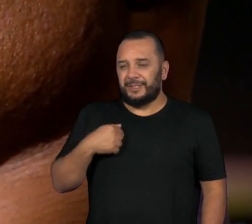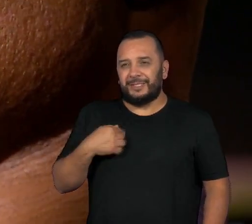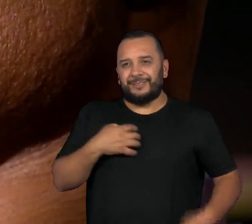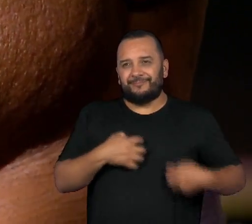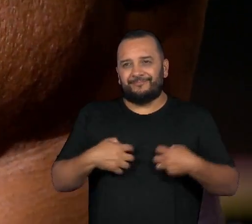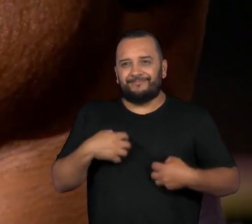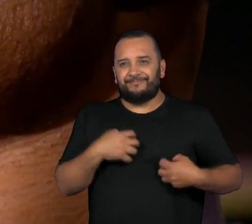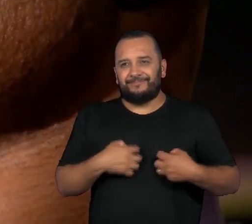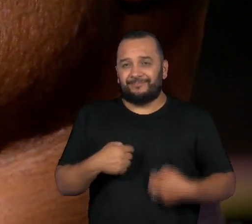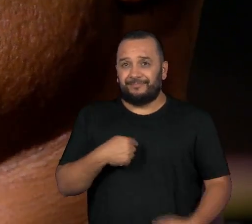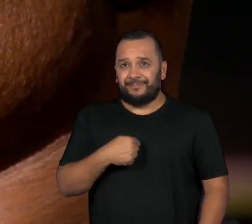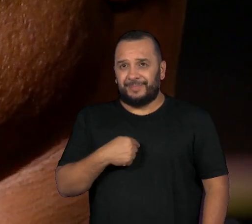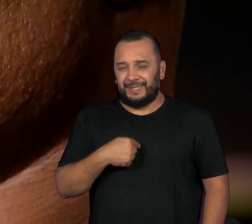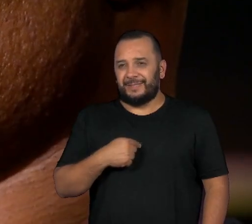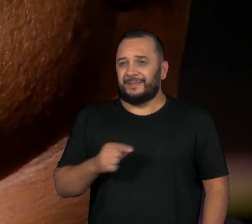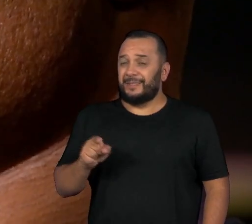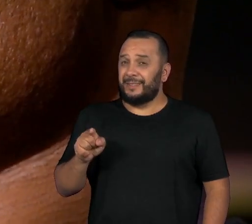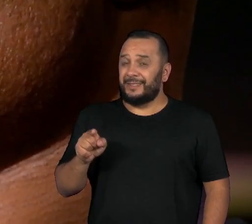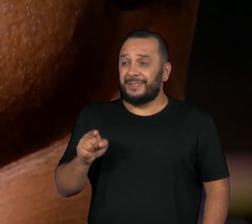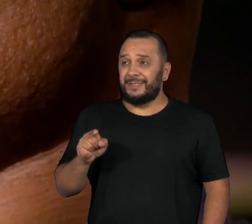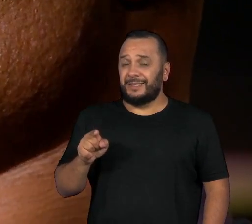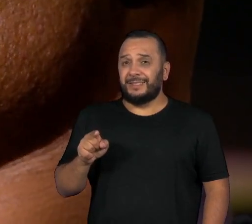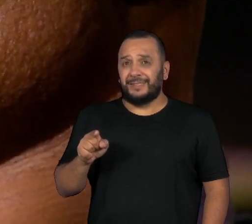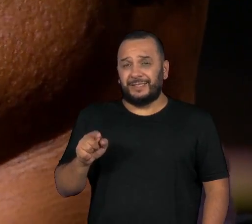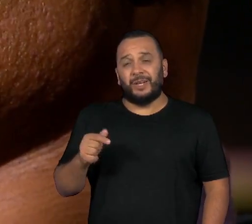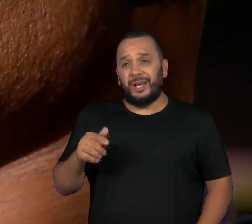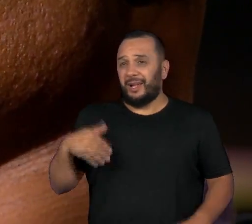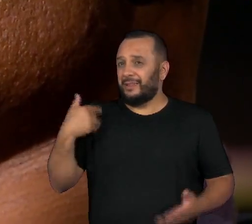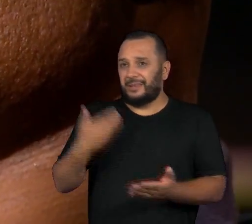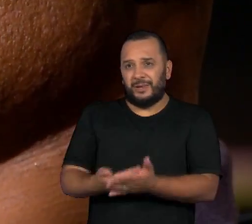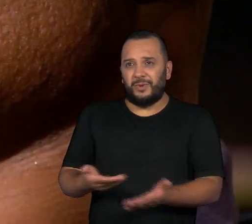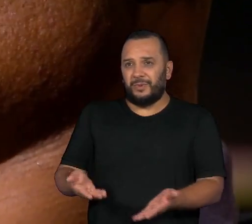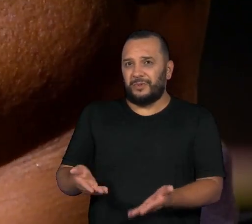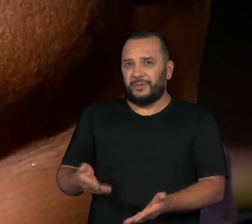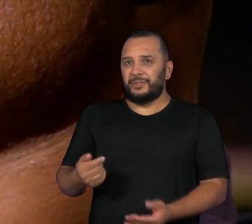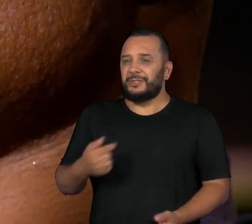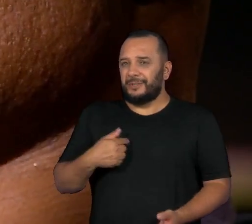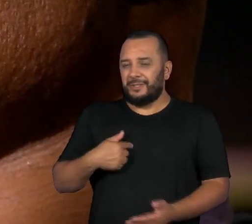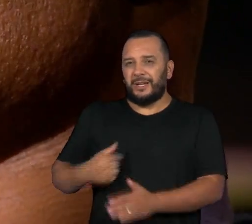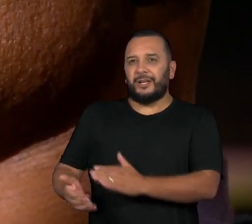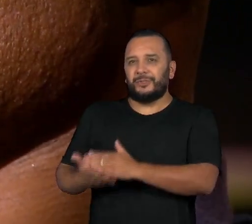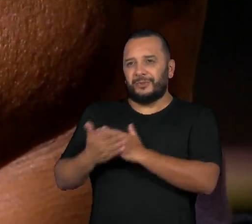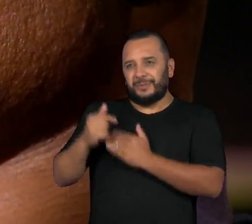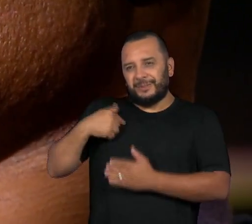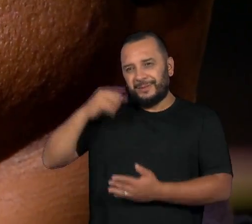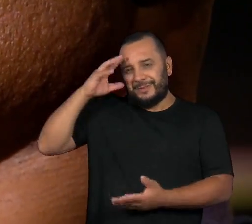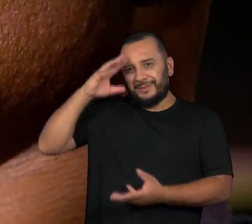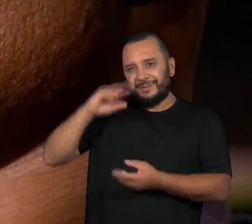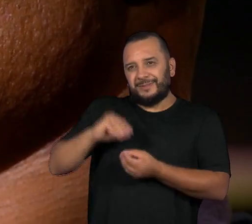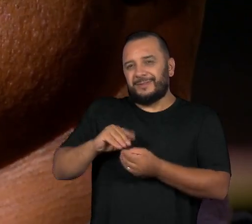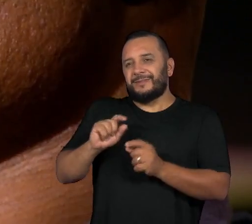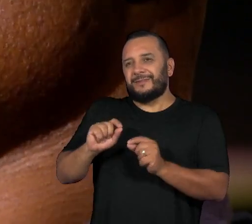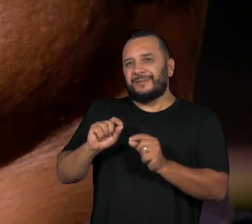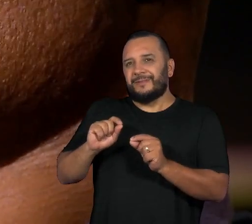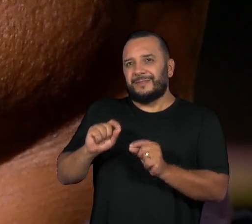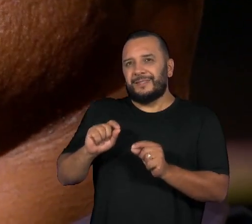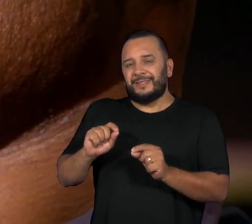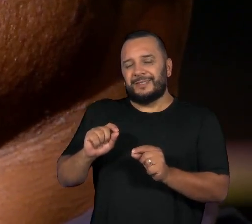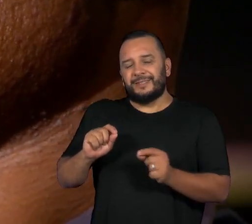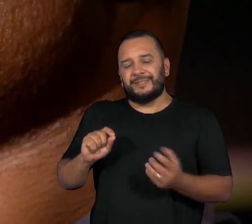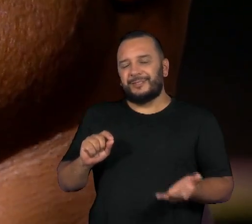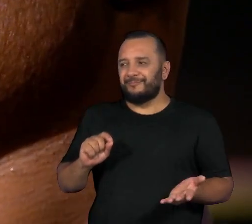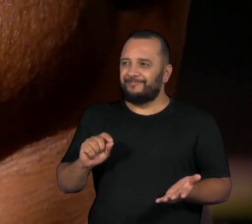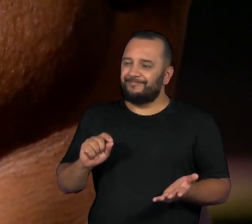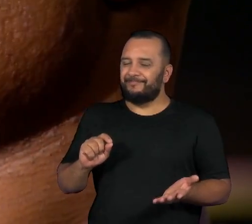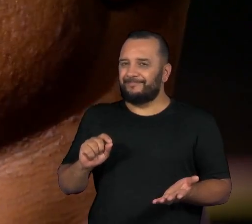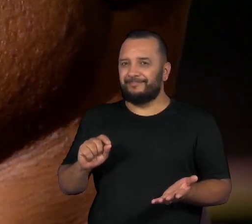muito comigo e ainda, nos dias de hoje, me ajudam muito a entender que não é